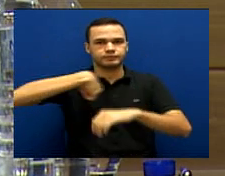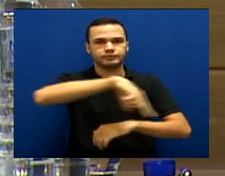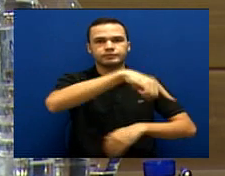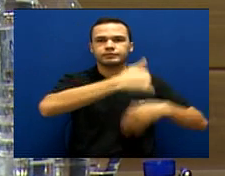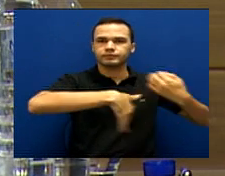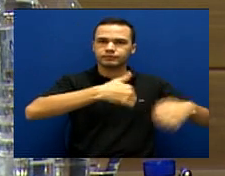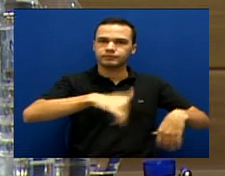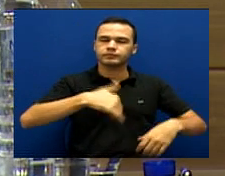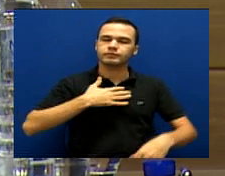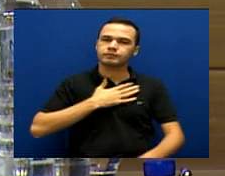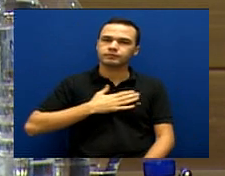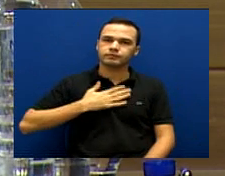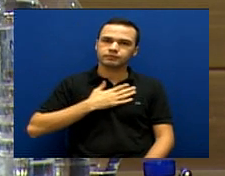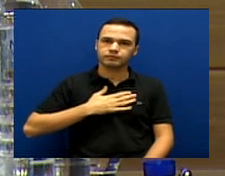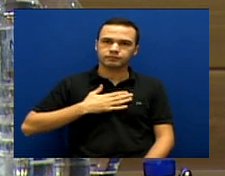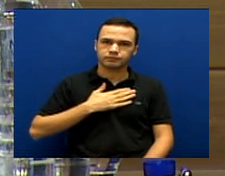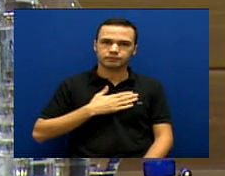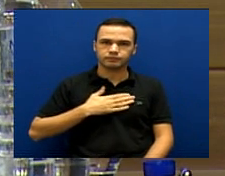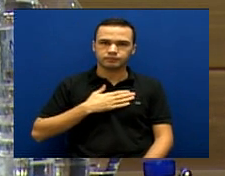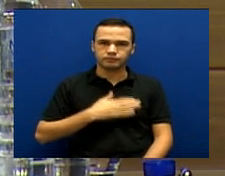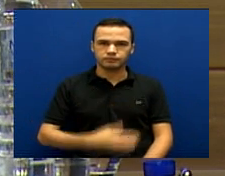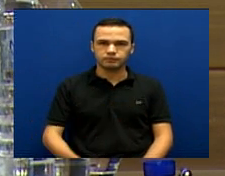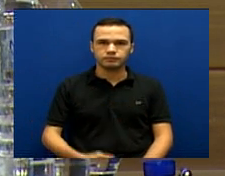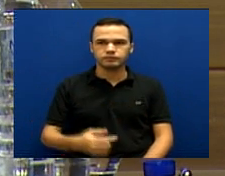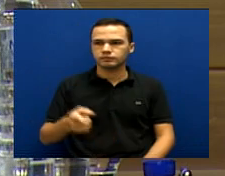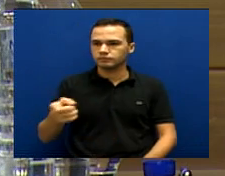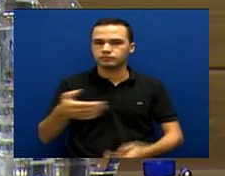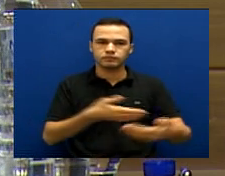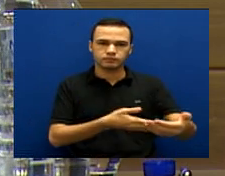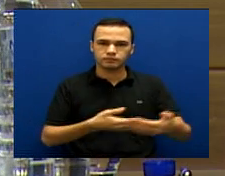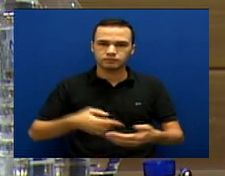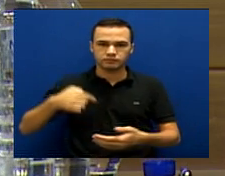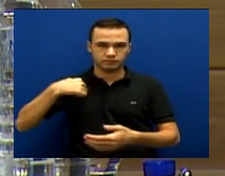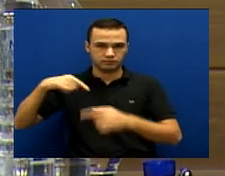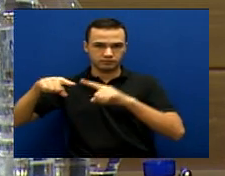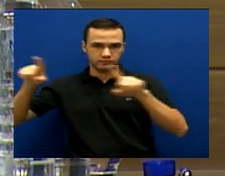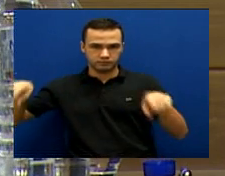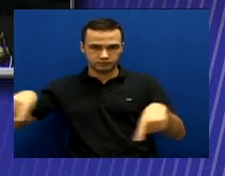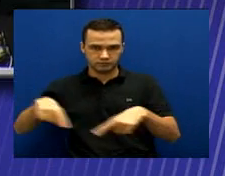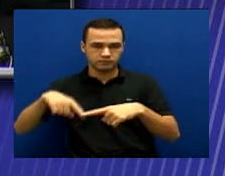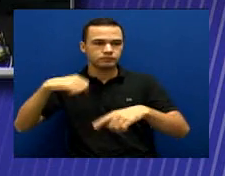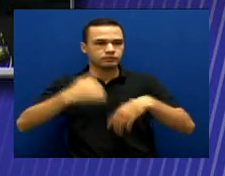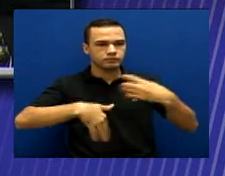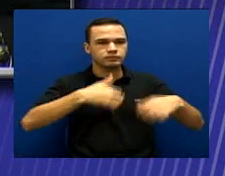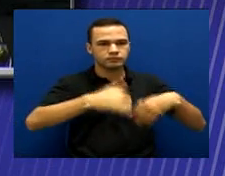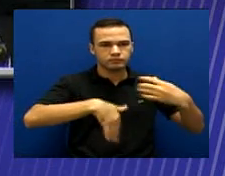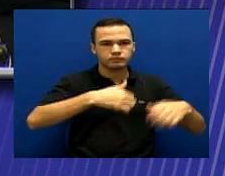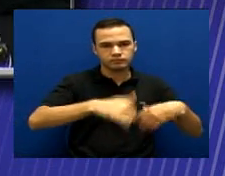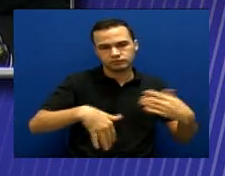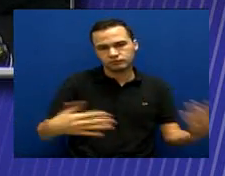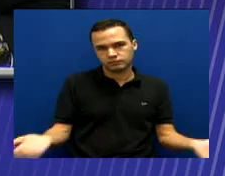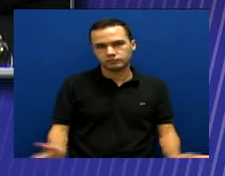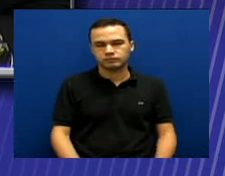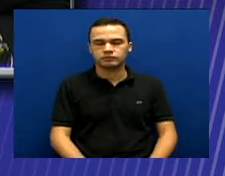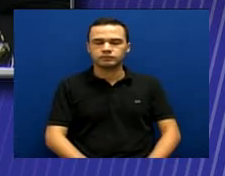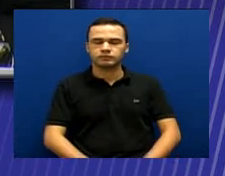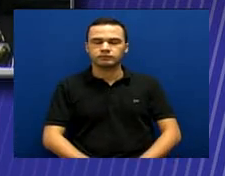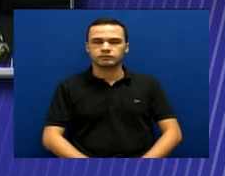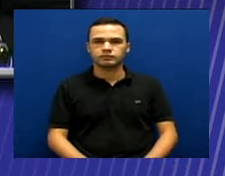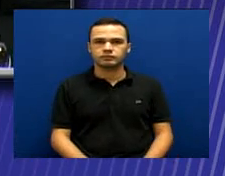teria o maior prazer em se for o caso resolver a senhora no meu gabinete e explicar sobre a boca aqui